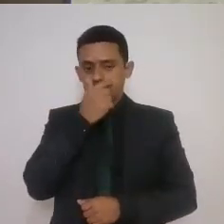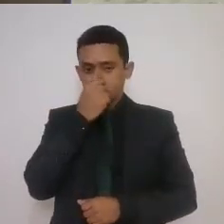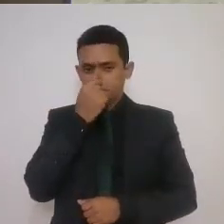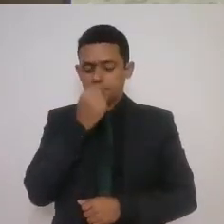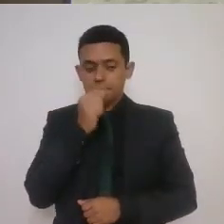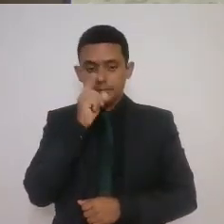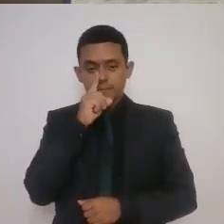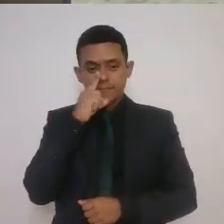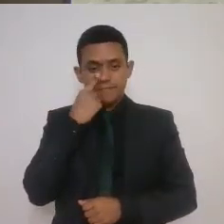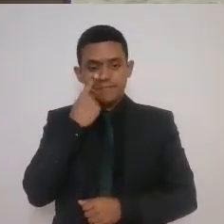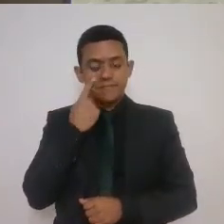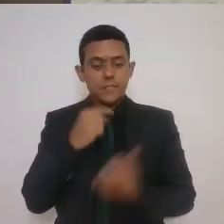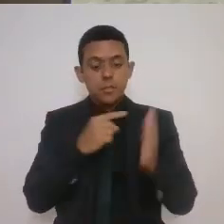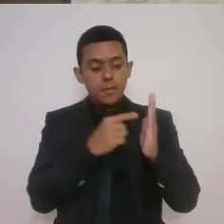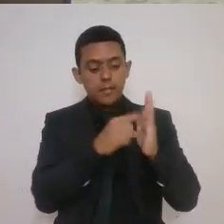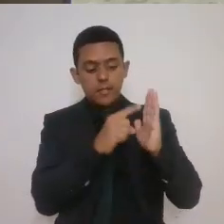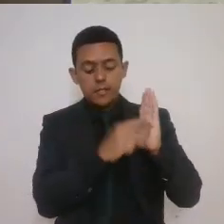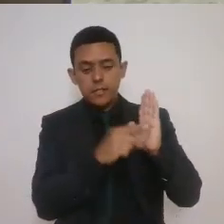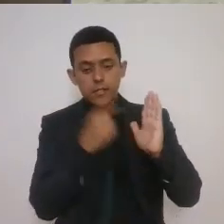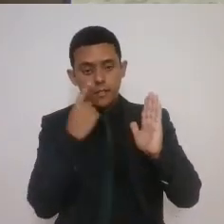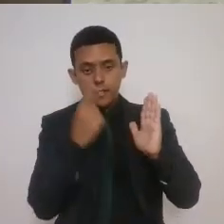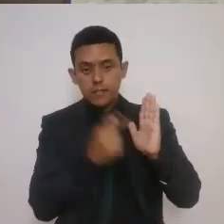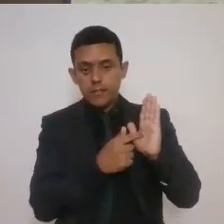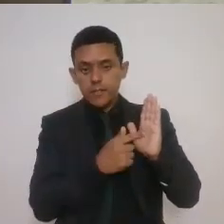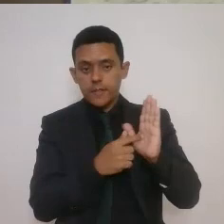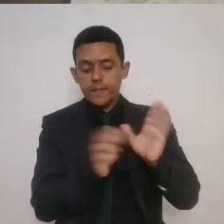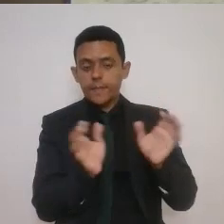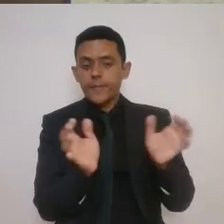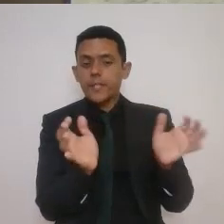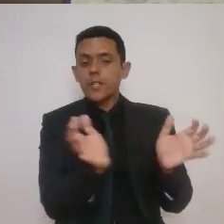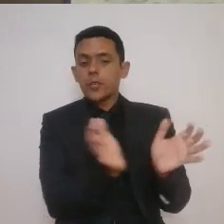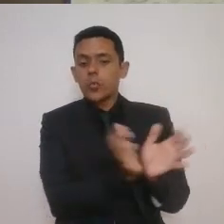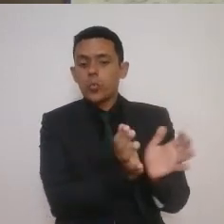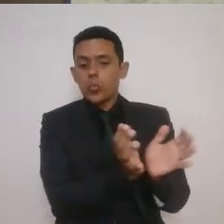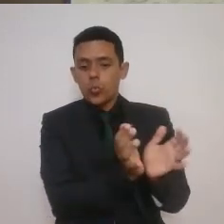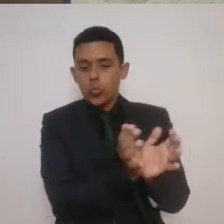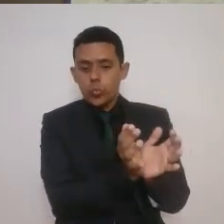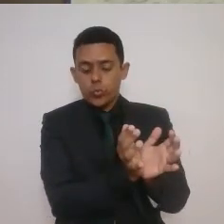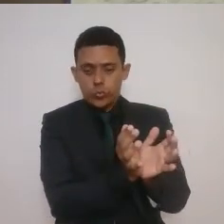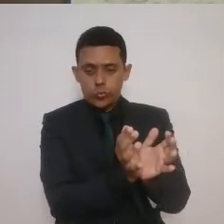Apenas para pontuar que esse grupo